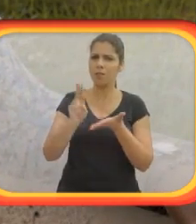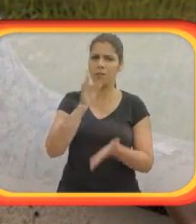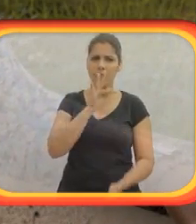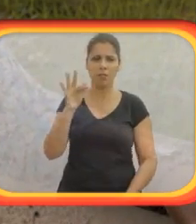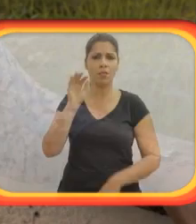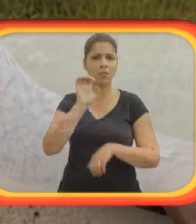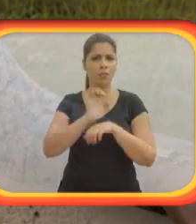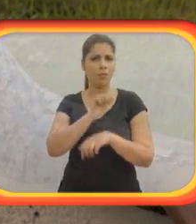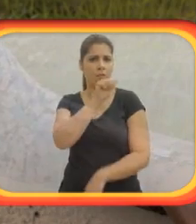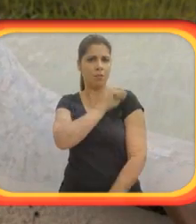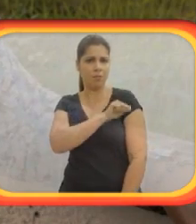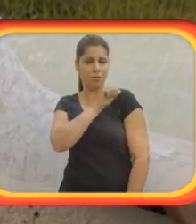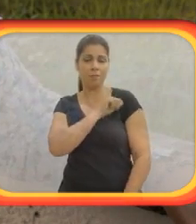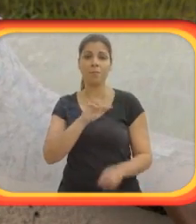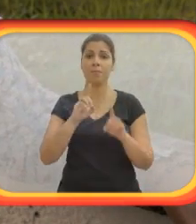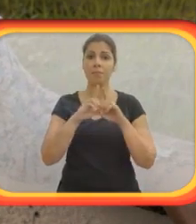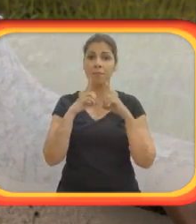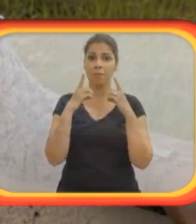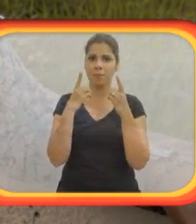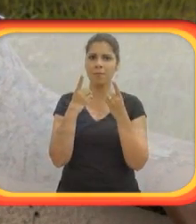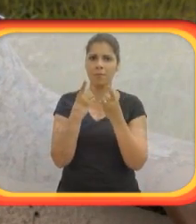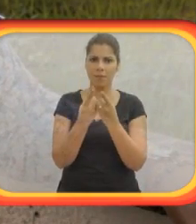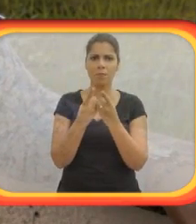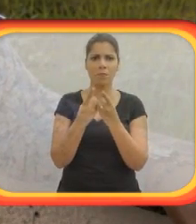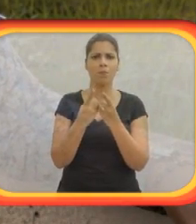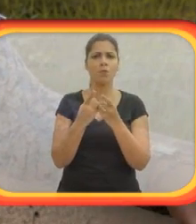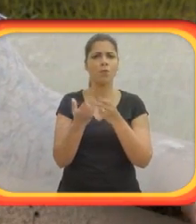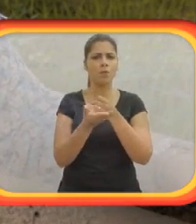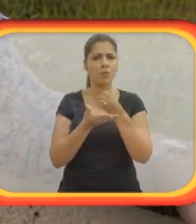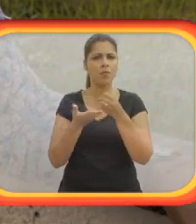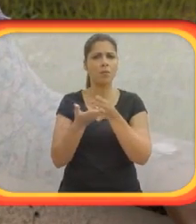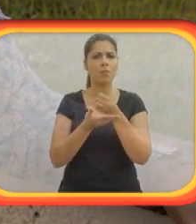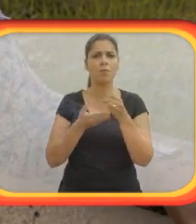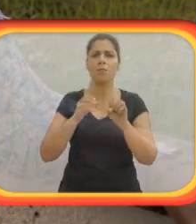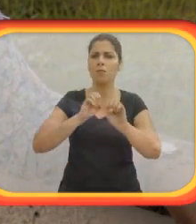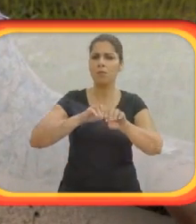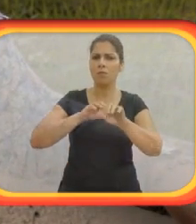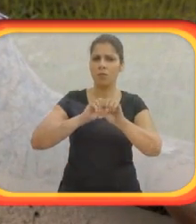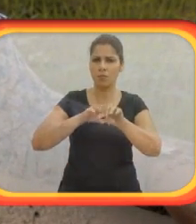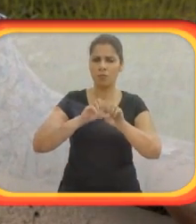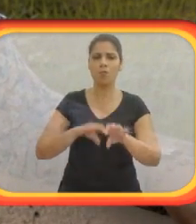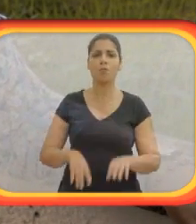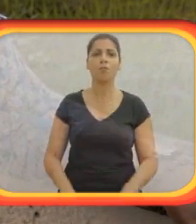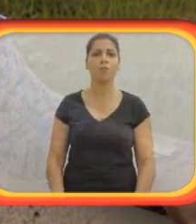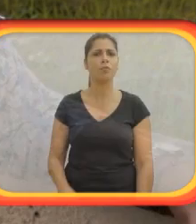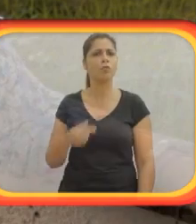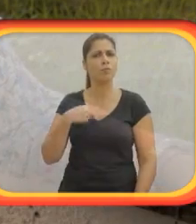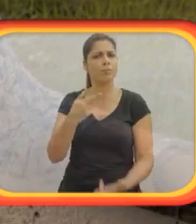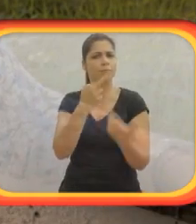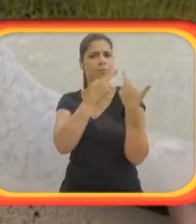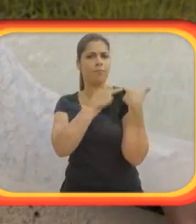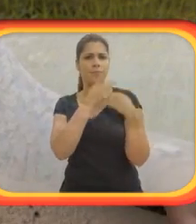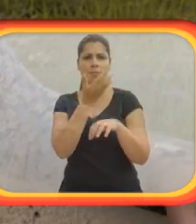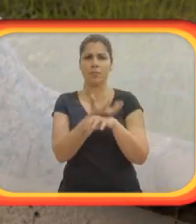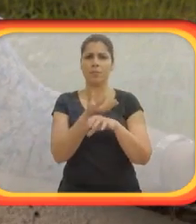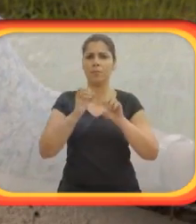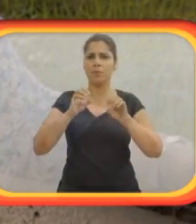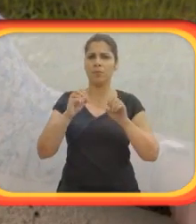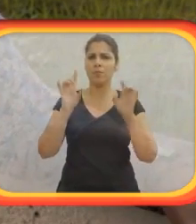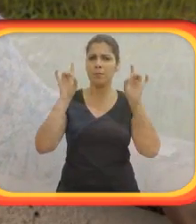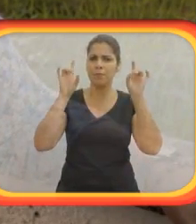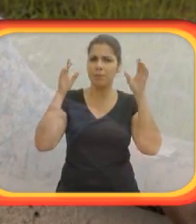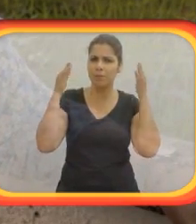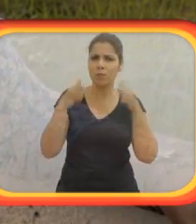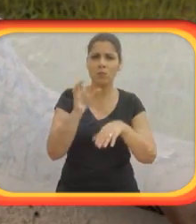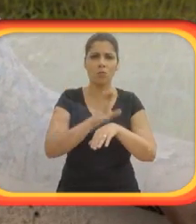Universidade Federal do Estado do Rio de Janeiro, do Departamento de Fundamentos da Educação. Sou responsável pela disciplina de